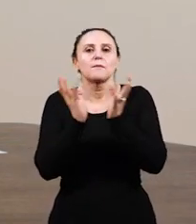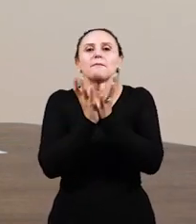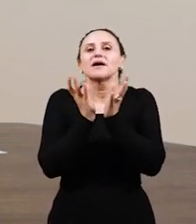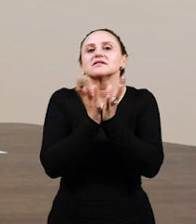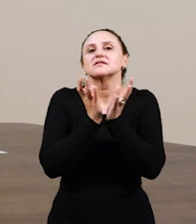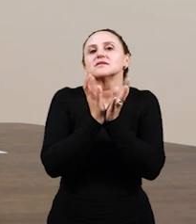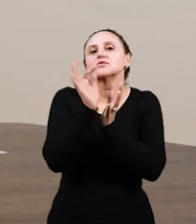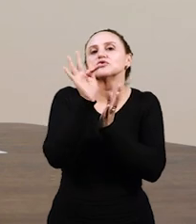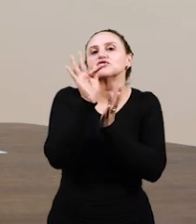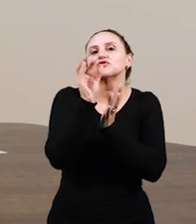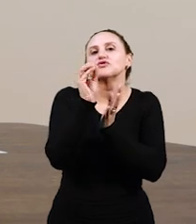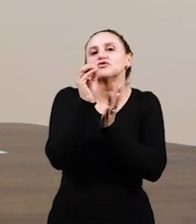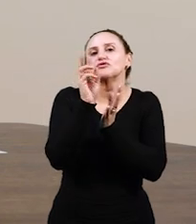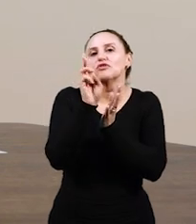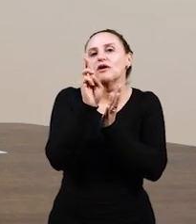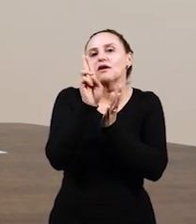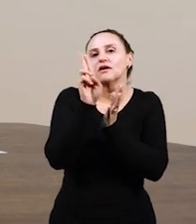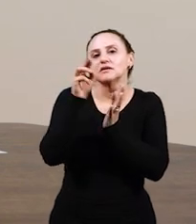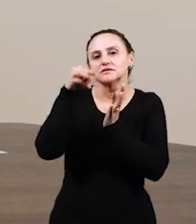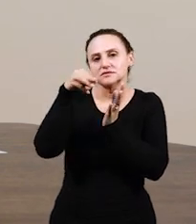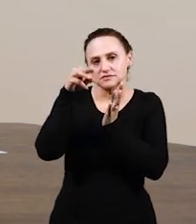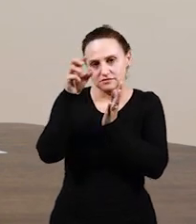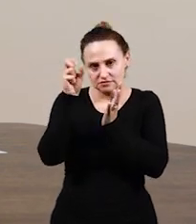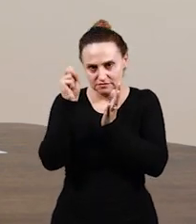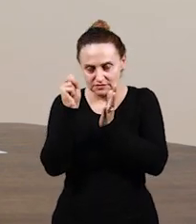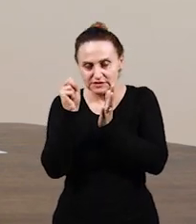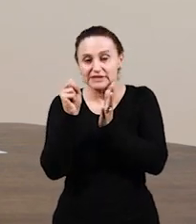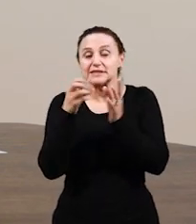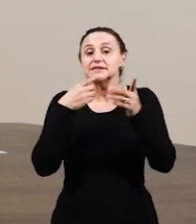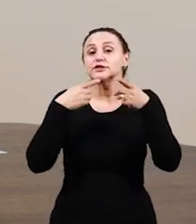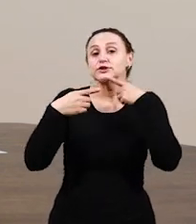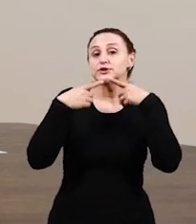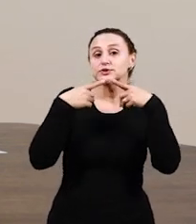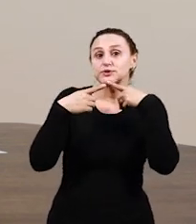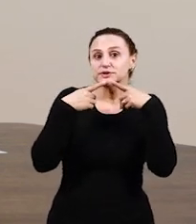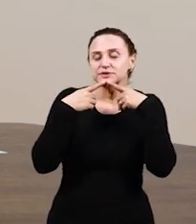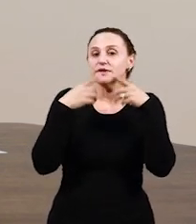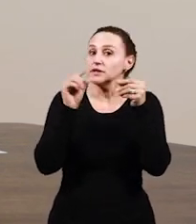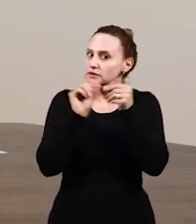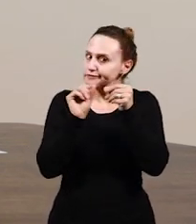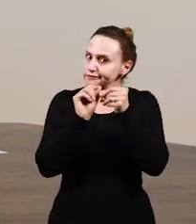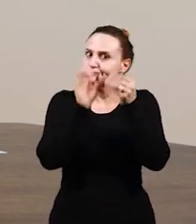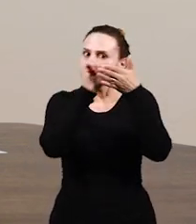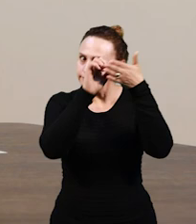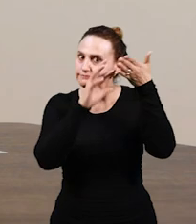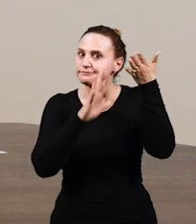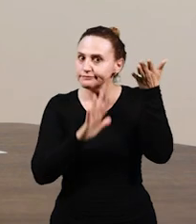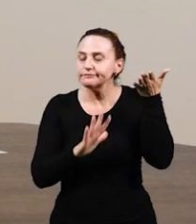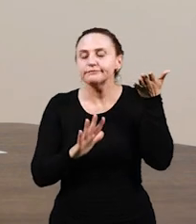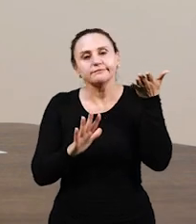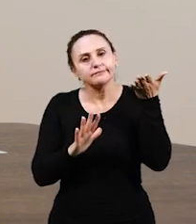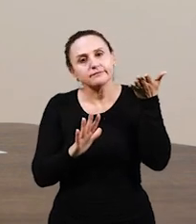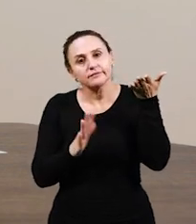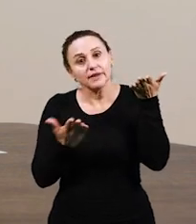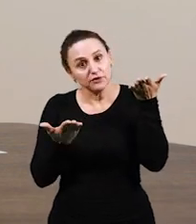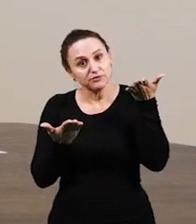vocês participem dos fóruns de discussão né e que faça os exercícios propostos